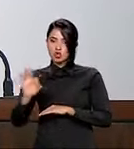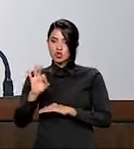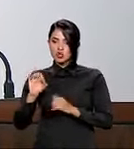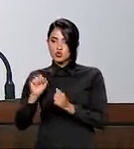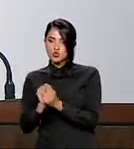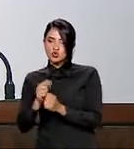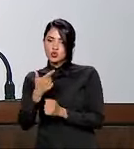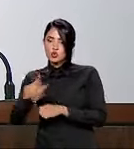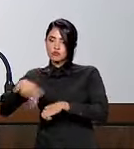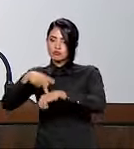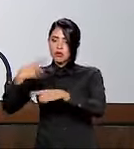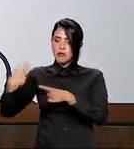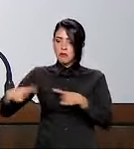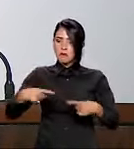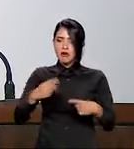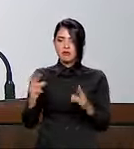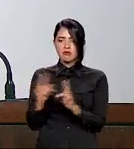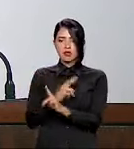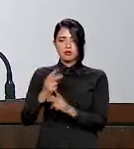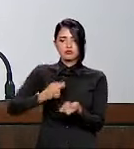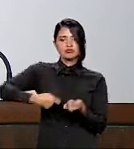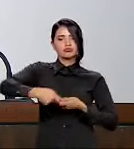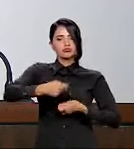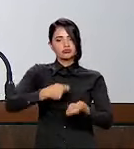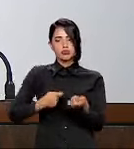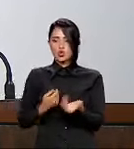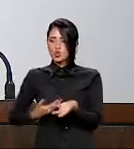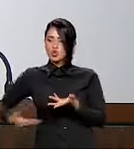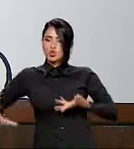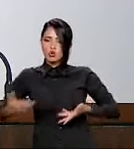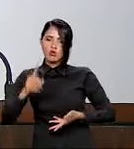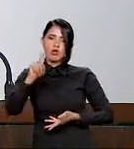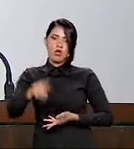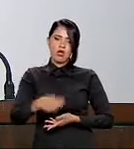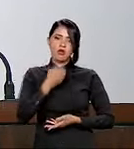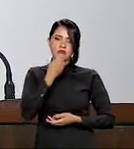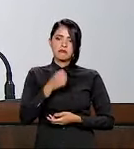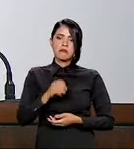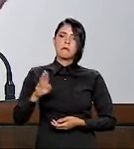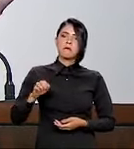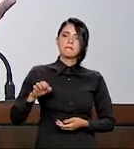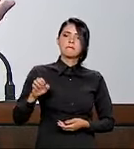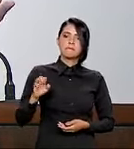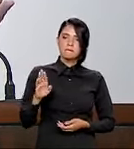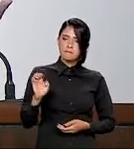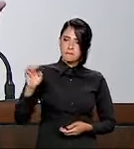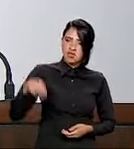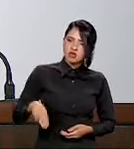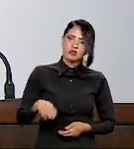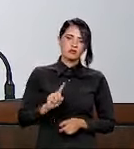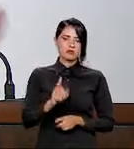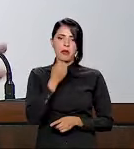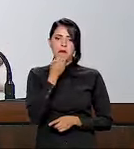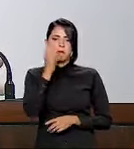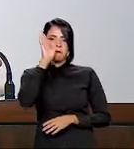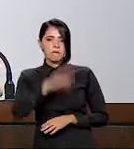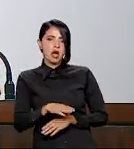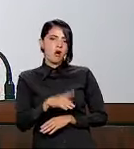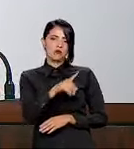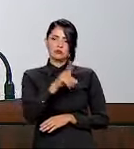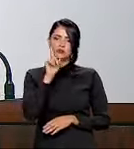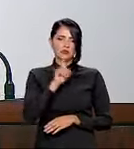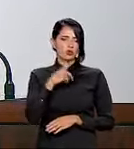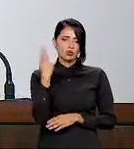gente discutir a nossa relação comercial, é um bem. Não vai fazer mal para os Estados Unidos, porque continua com